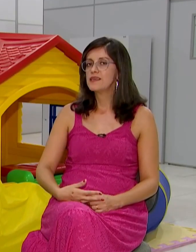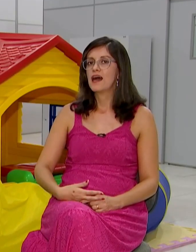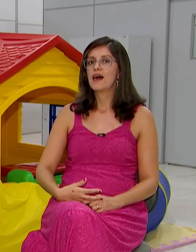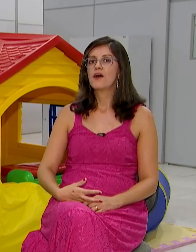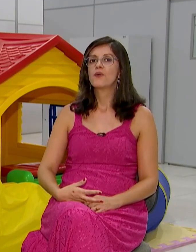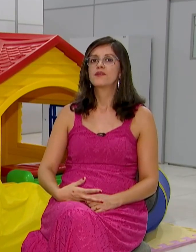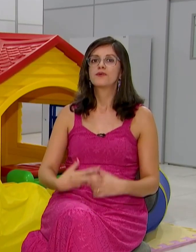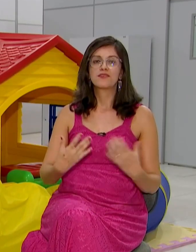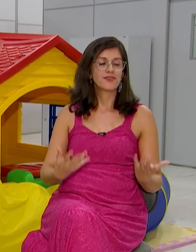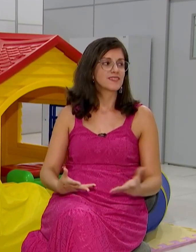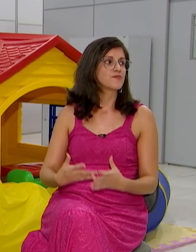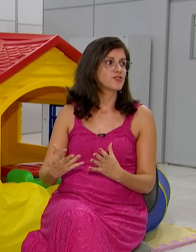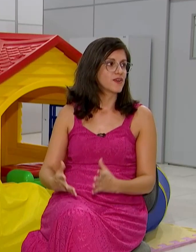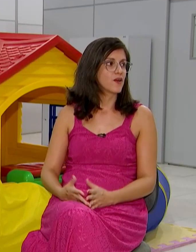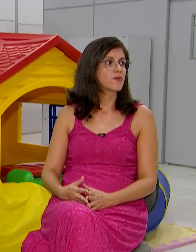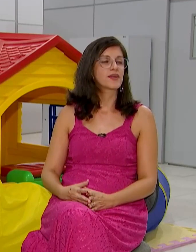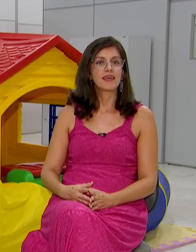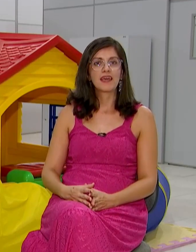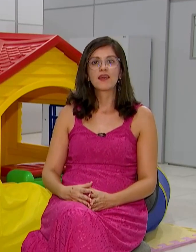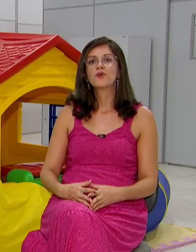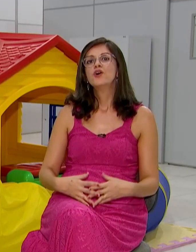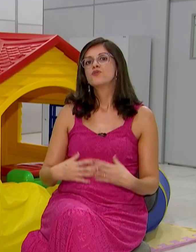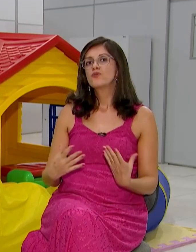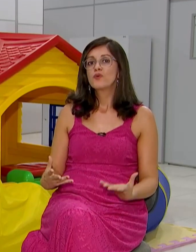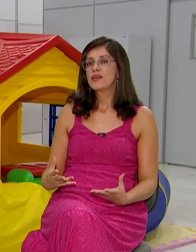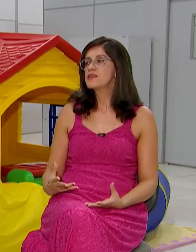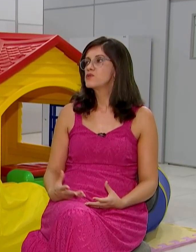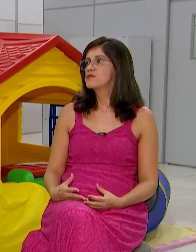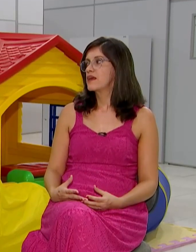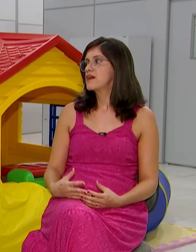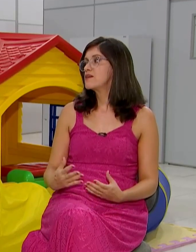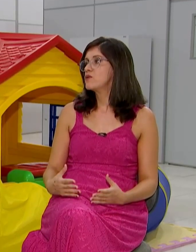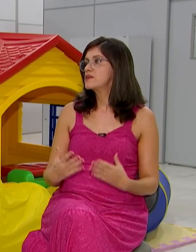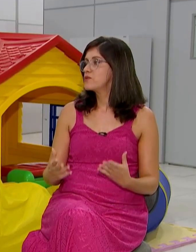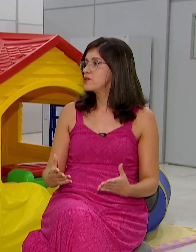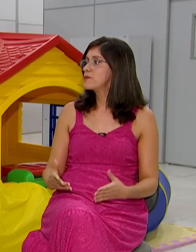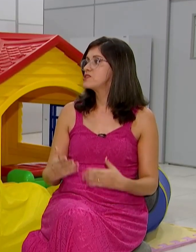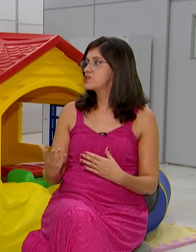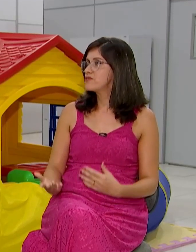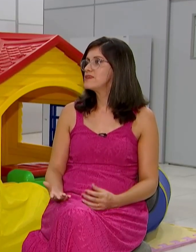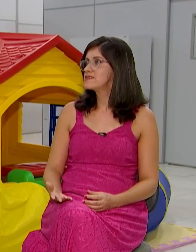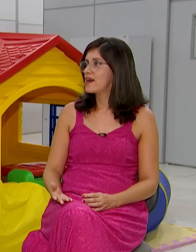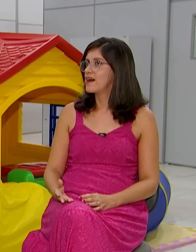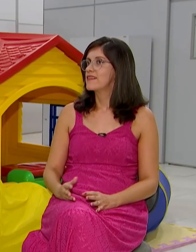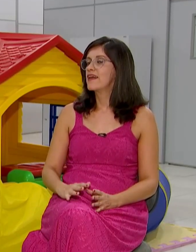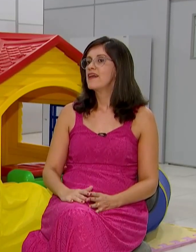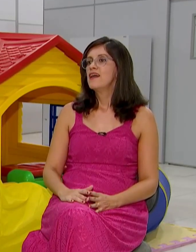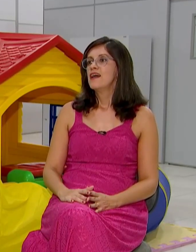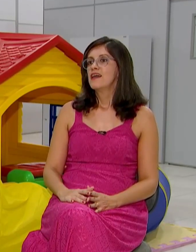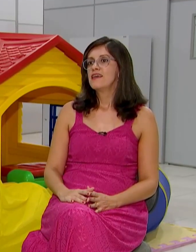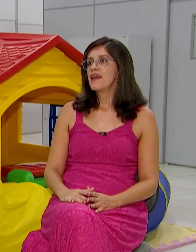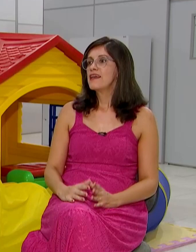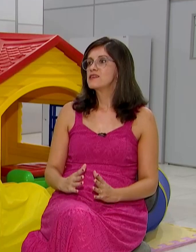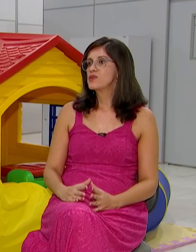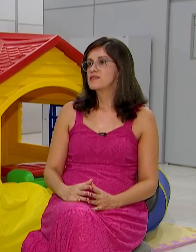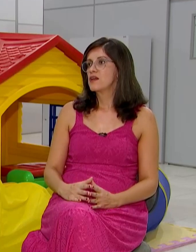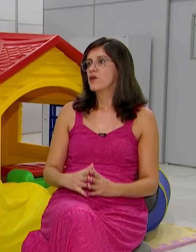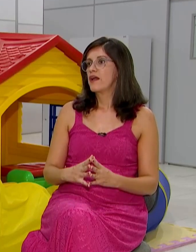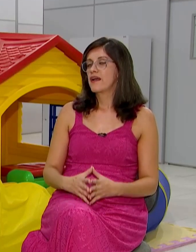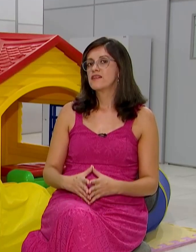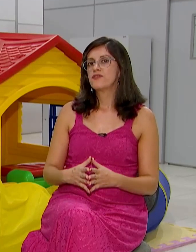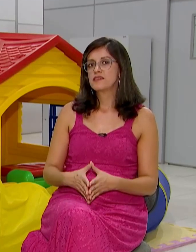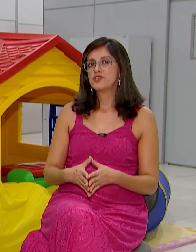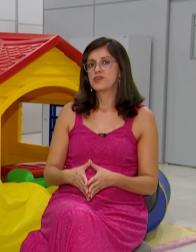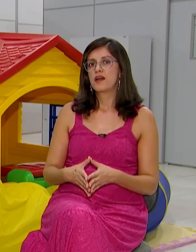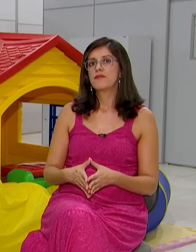educação especial, depois a Vanessa pode falar um pouquinho. Tudo isso tem aí contribuído para a gente avançar, né? E é isso,